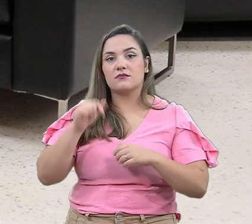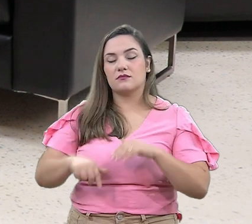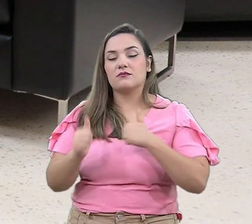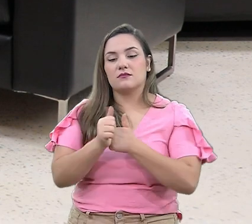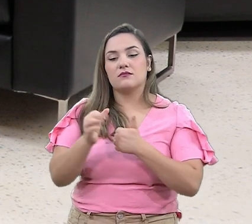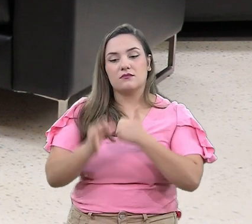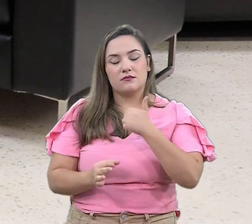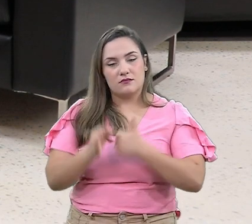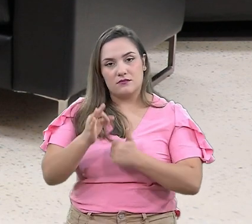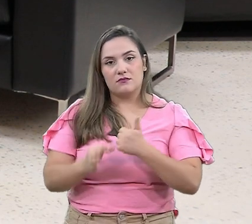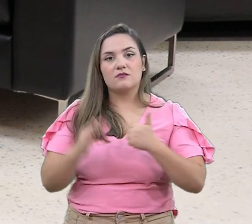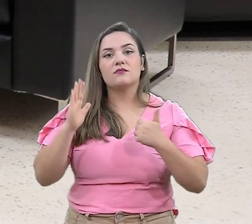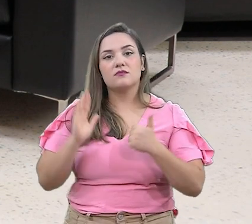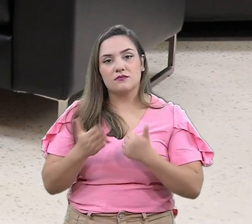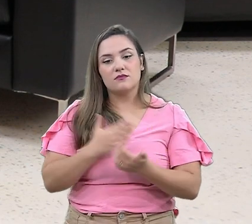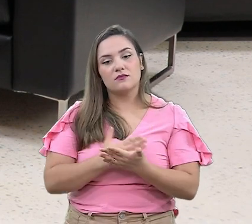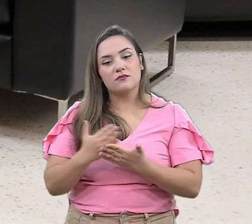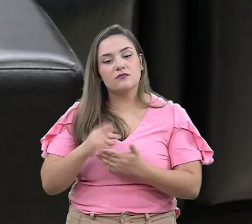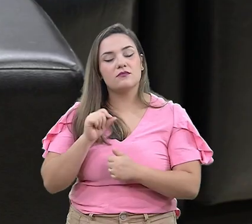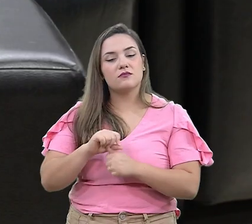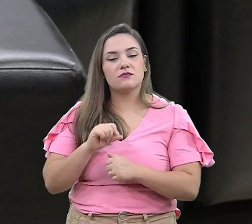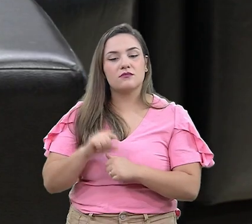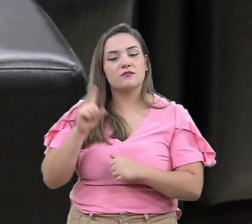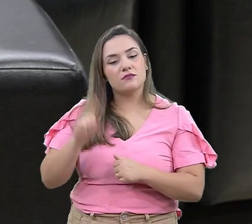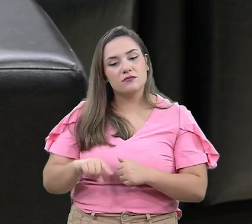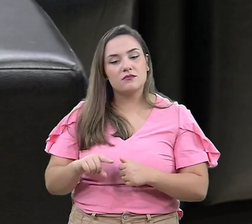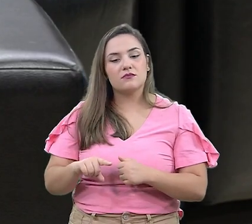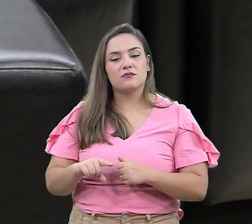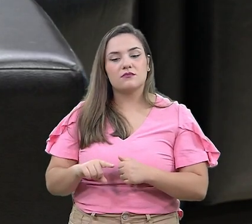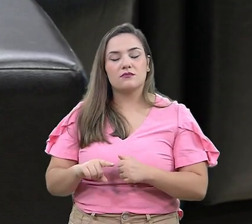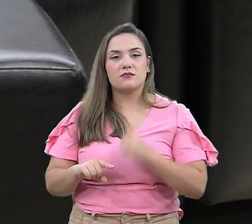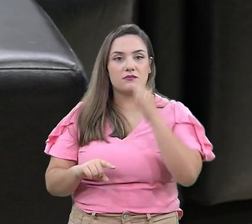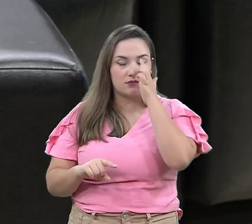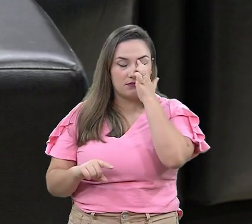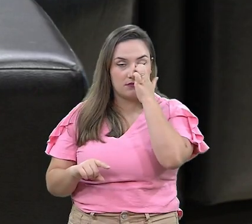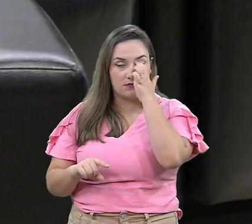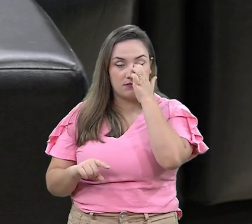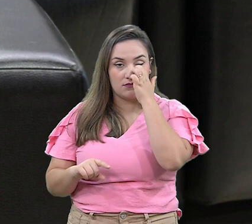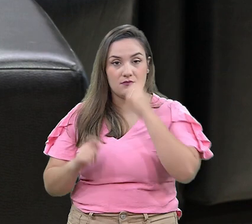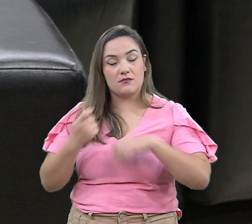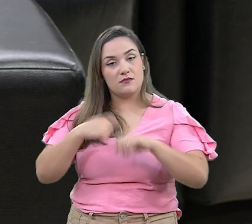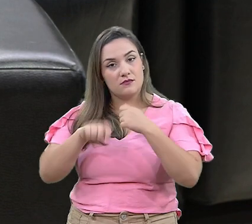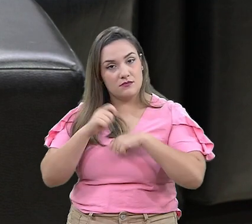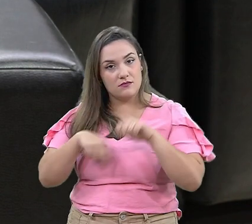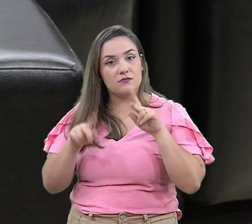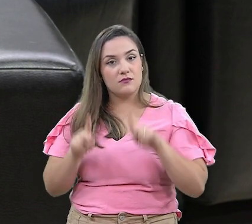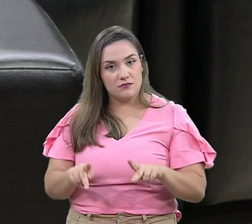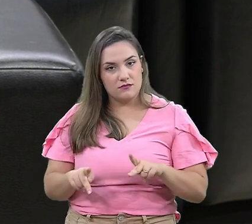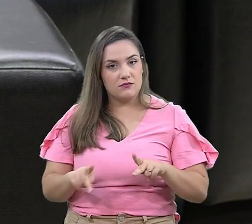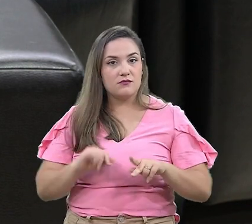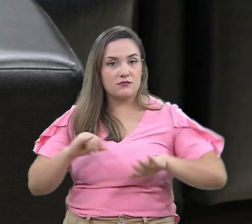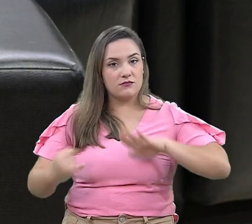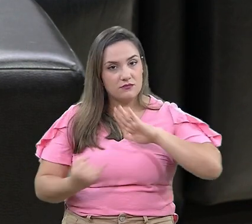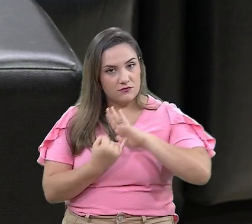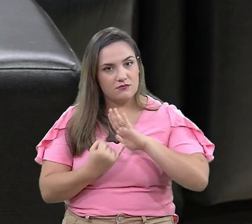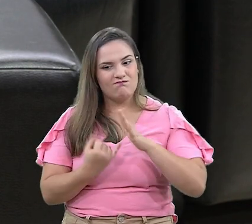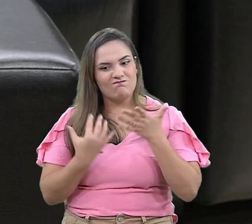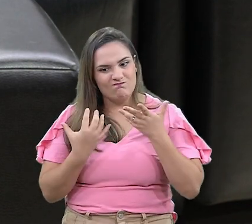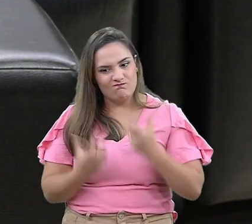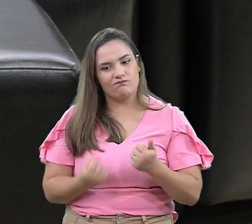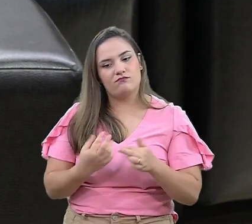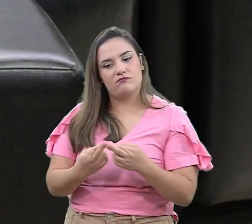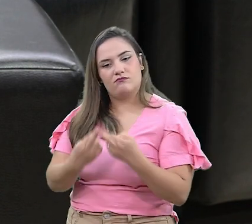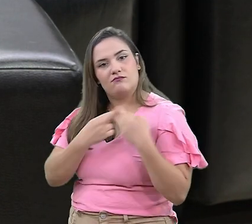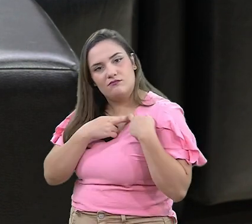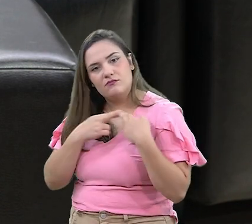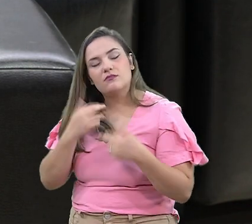instituição aos poucos está ocorrendo é o comprometimento da administração, certo? Então, nós